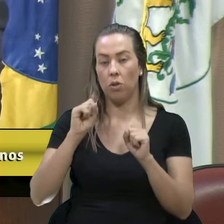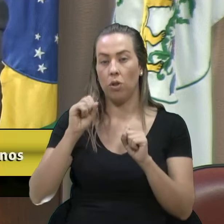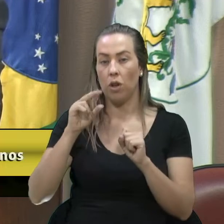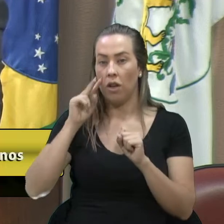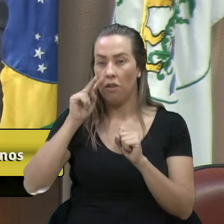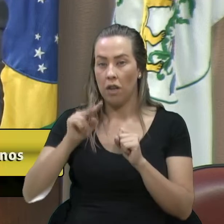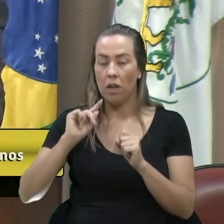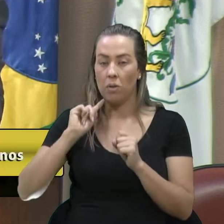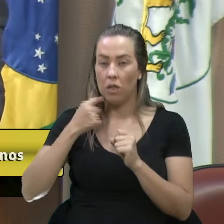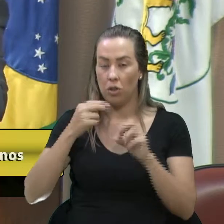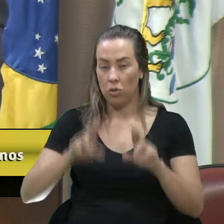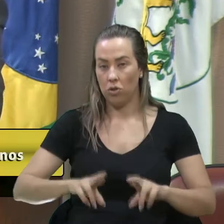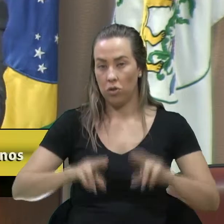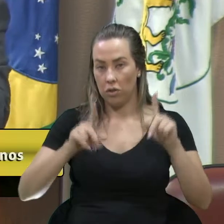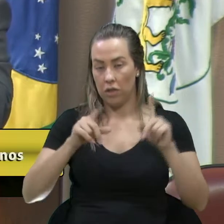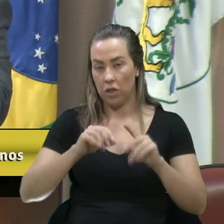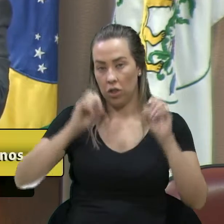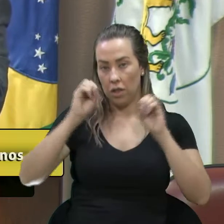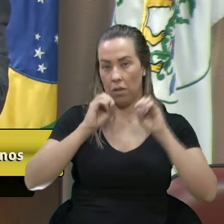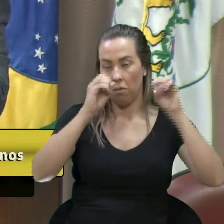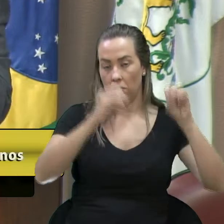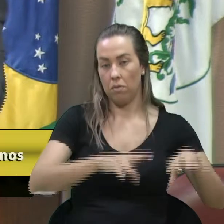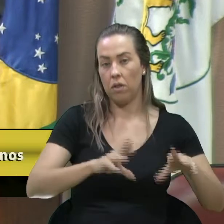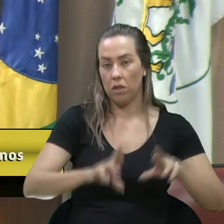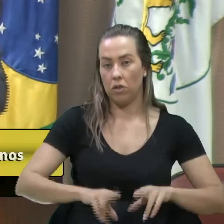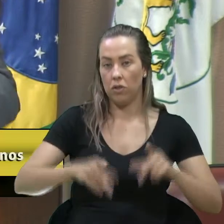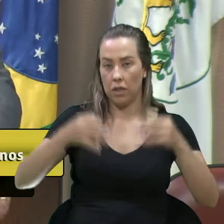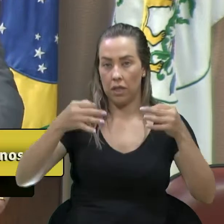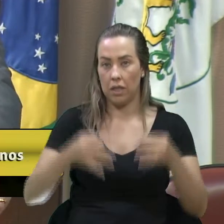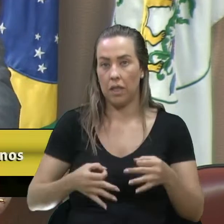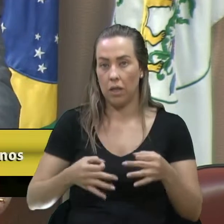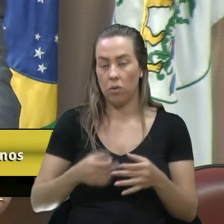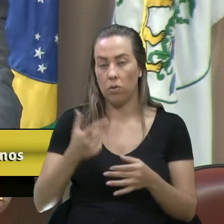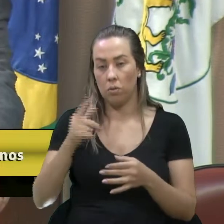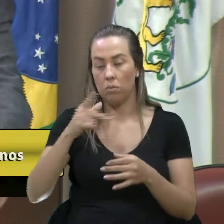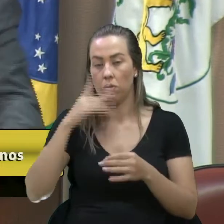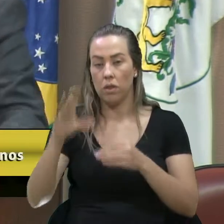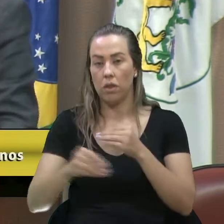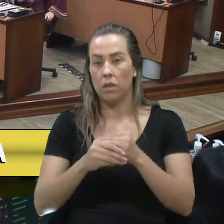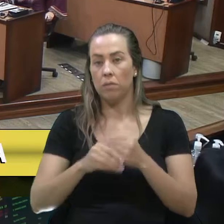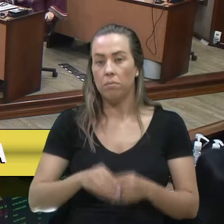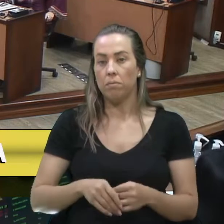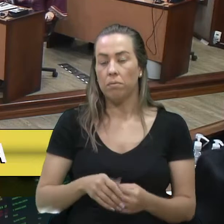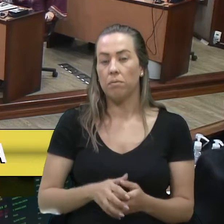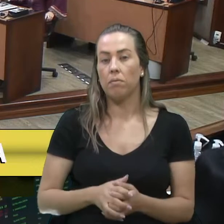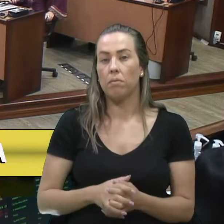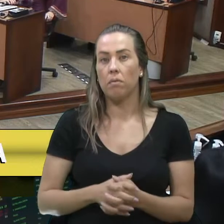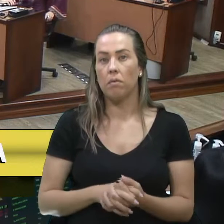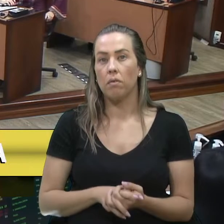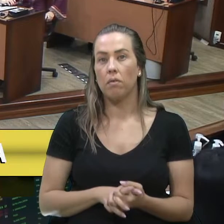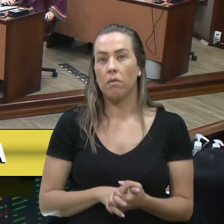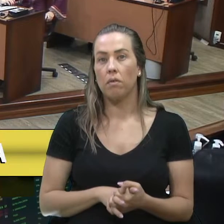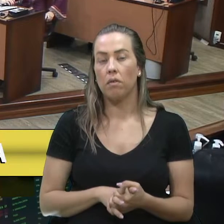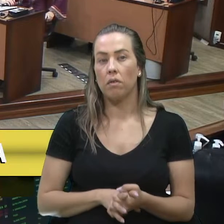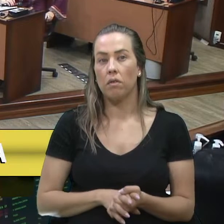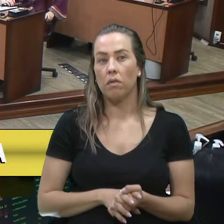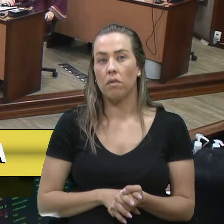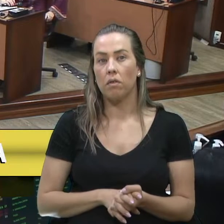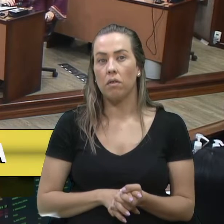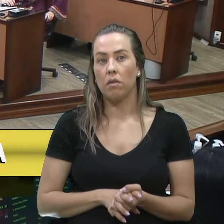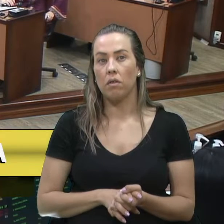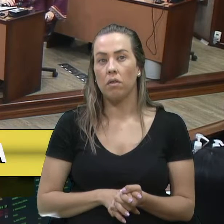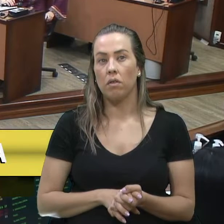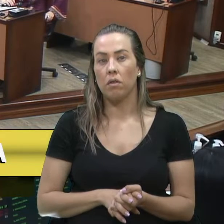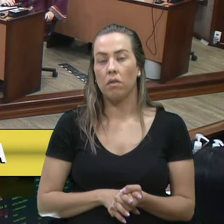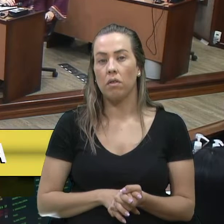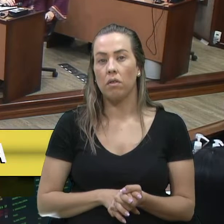forma diferente e que o descarte seja de uma forma correta. Sua parte, vereadora. Só por questão de ordem, em declaração de líder,